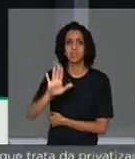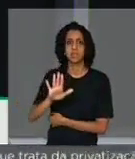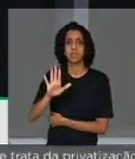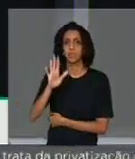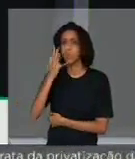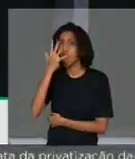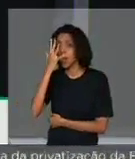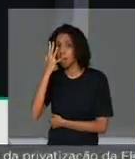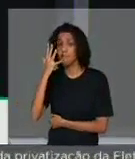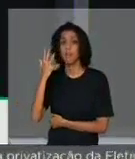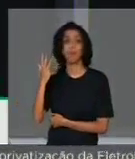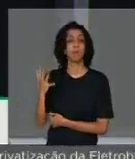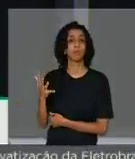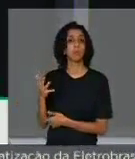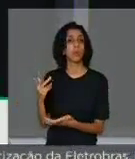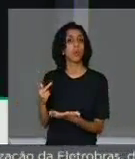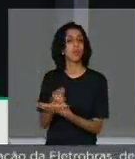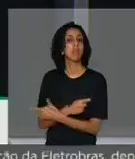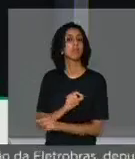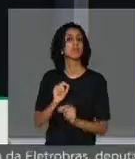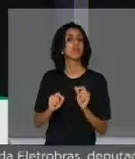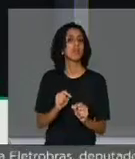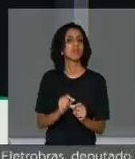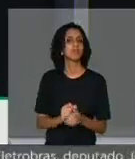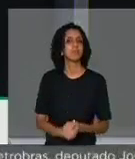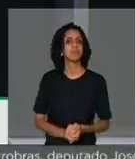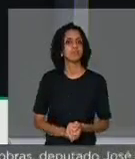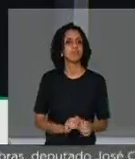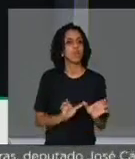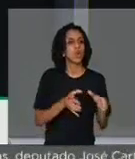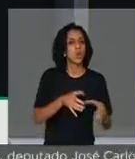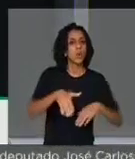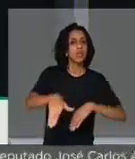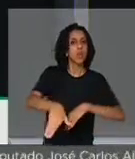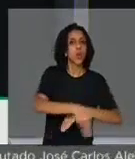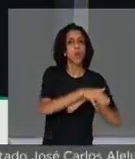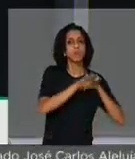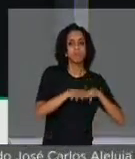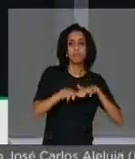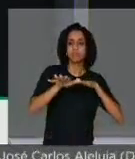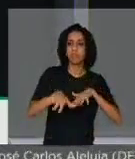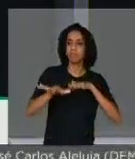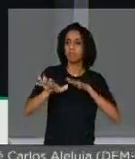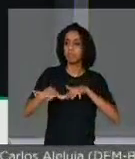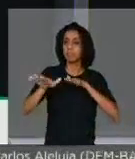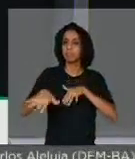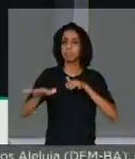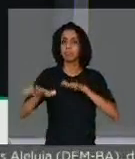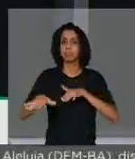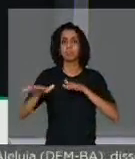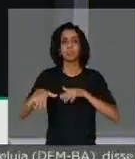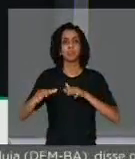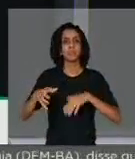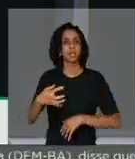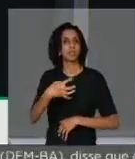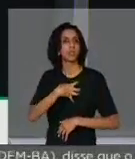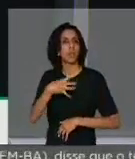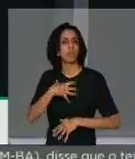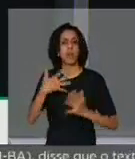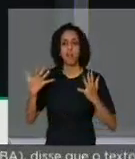carnaval mais autêntico está nos blocos de rua, com a sua espontaneidade, a sua alegria,